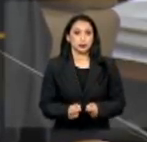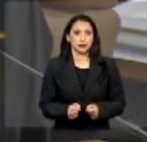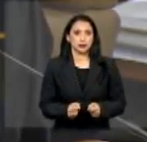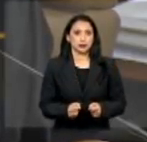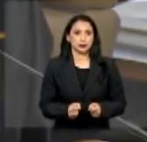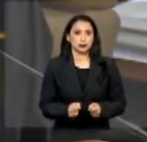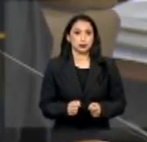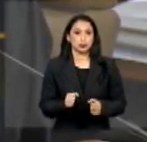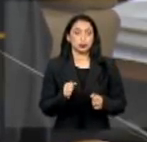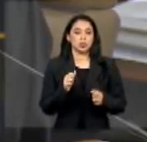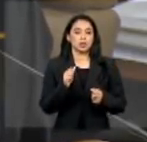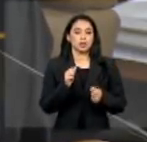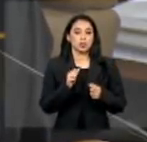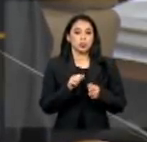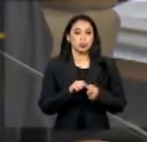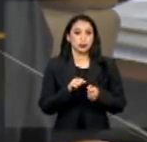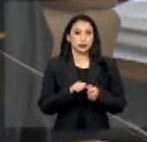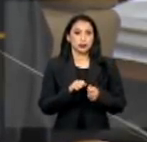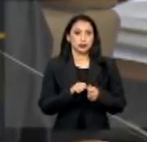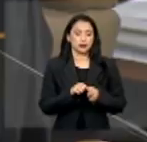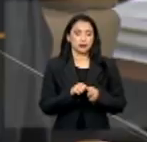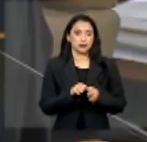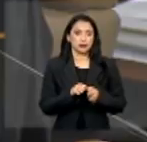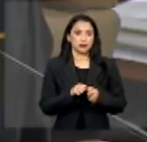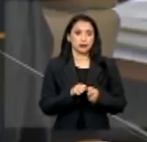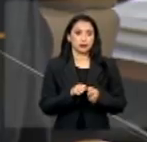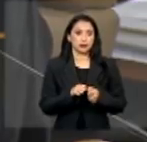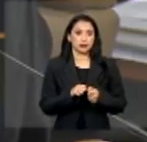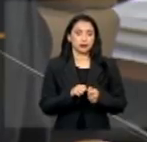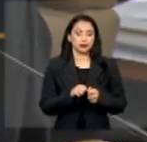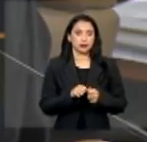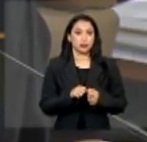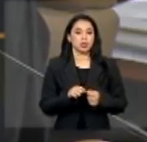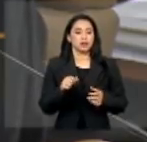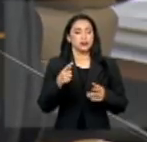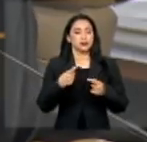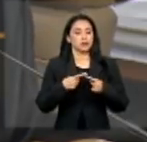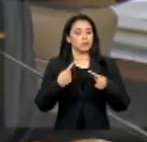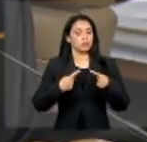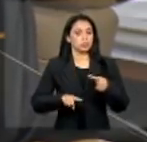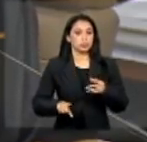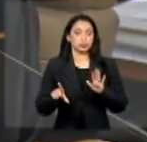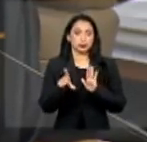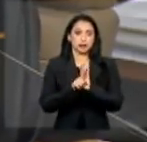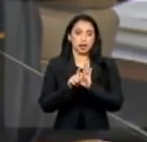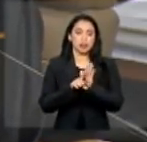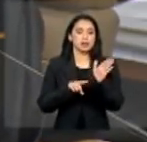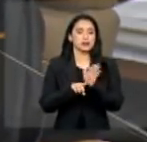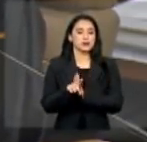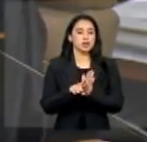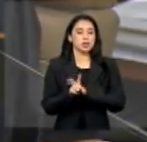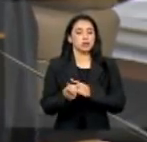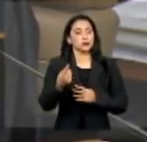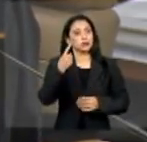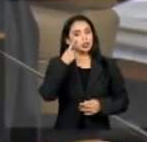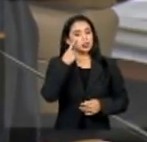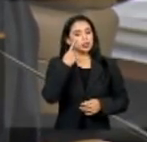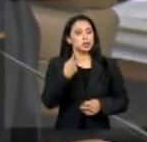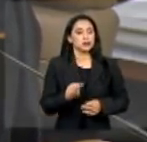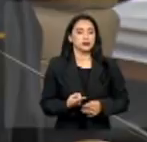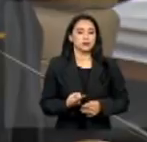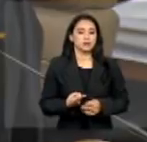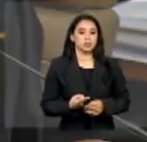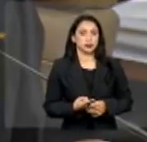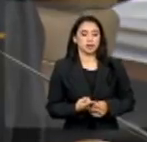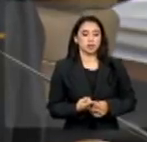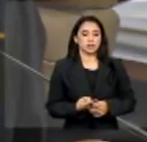ato configurador de constrangimento ilegal as perguntas a meu ver são pre na